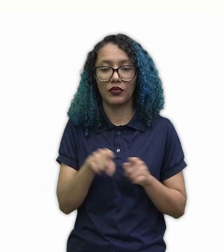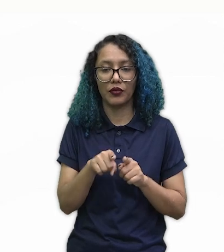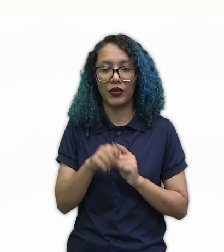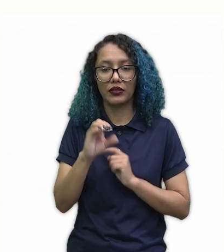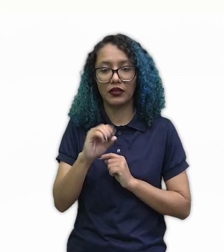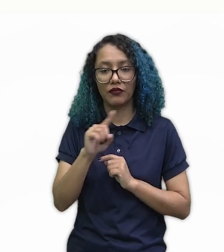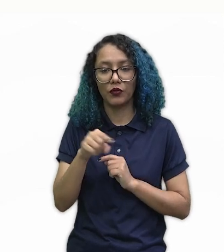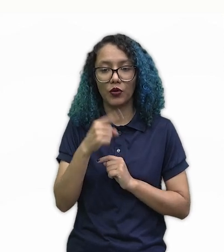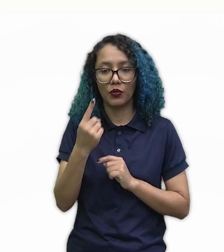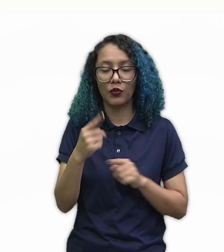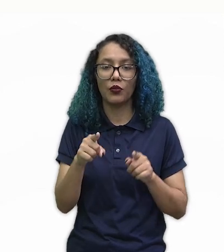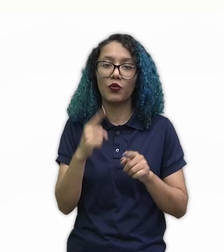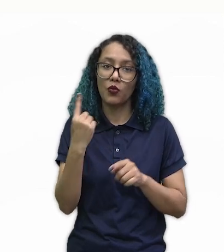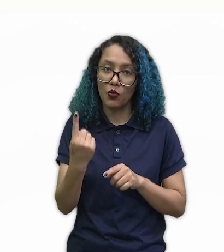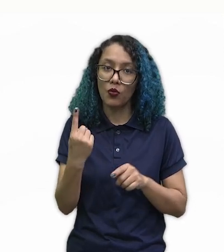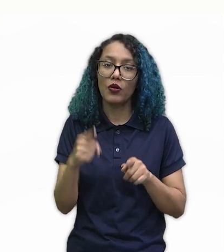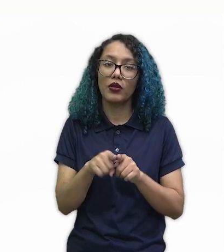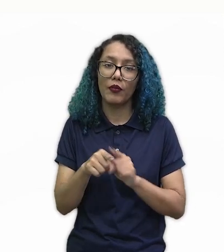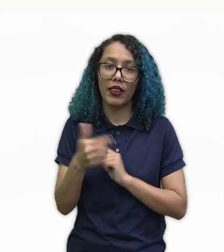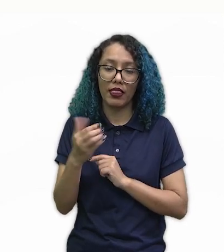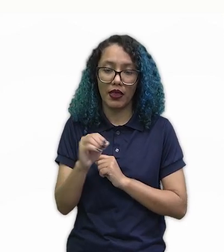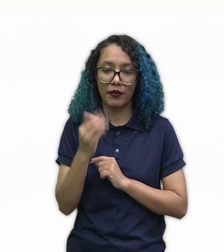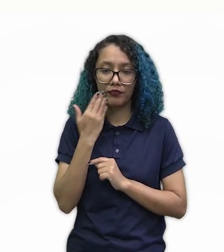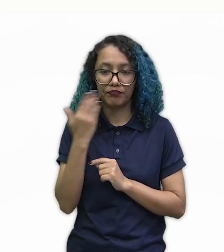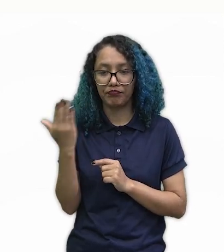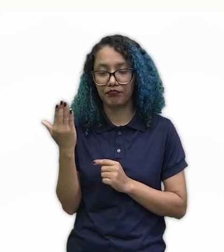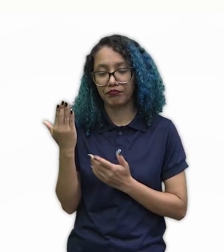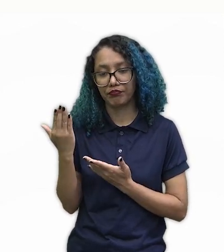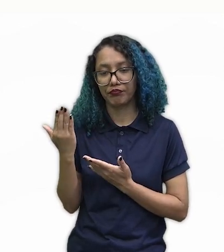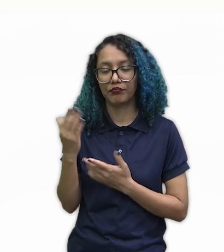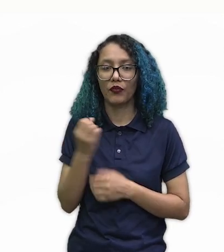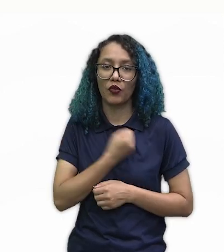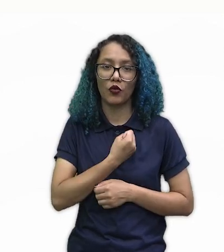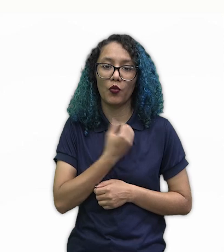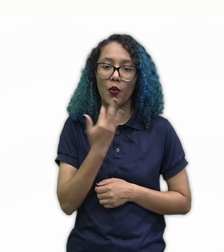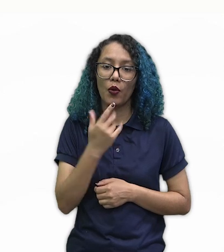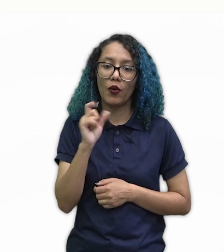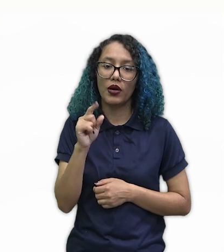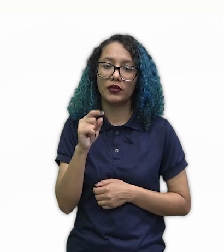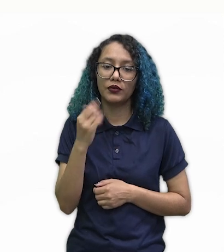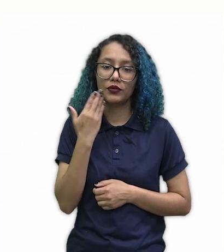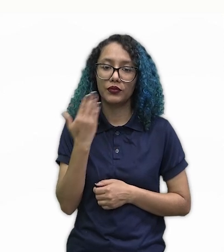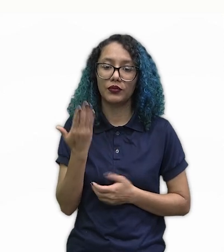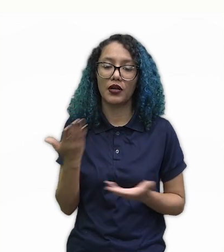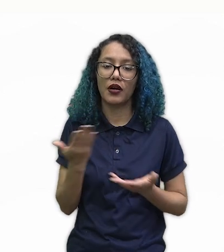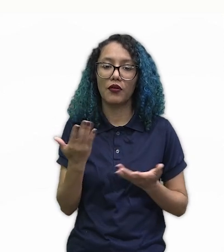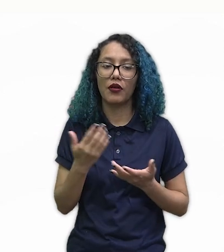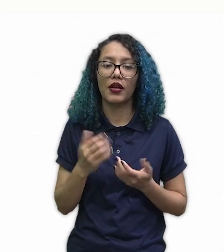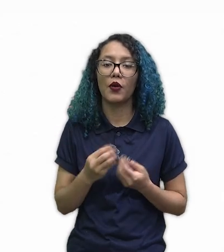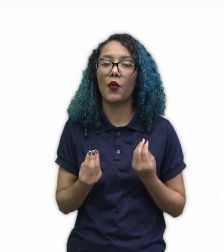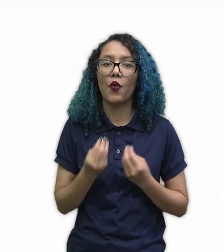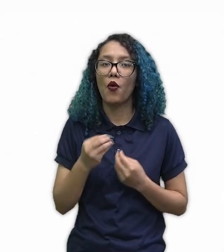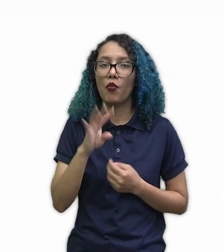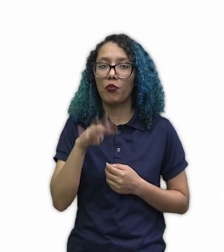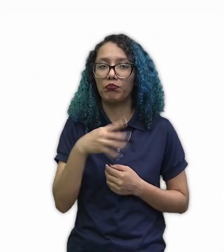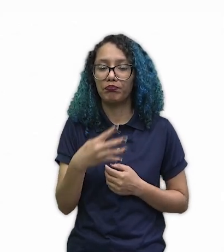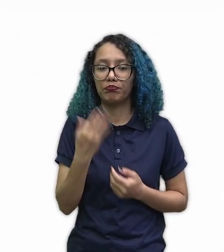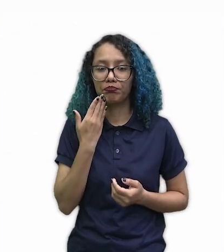0,01, 0,1, 1 e 10. E aí a gente vai transformar aqui tudo isso na seguinte